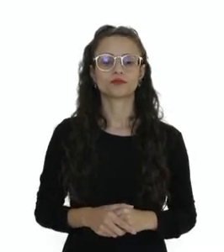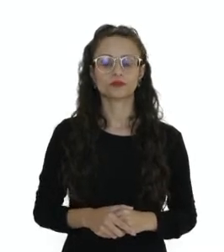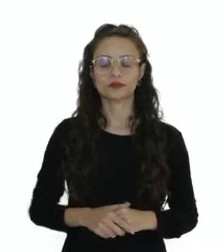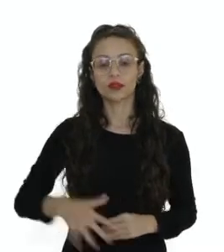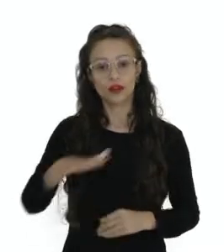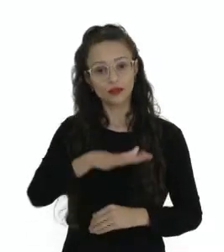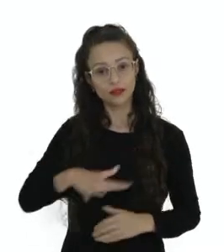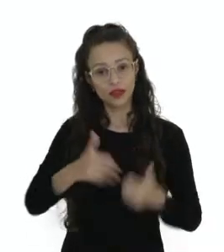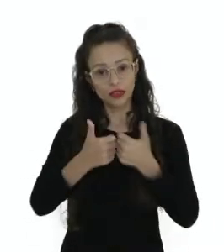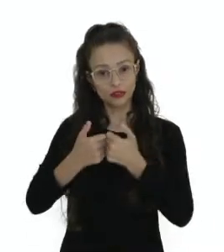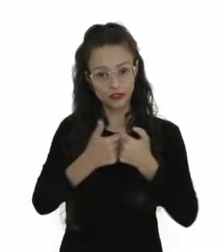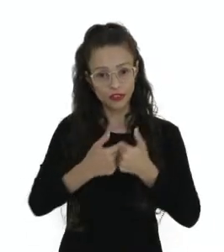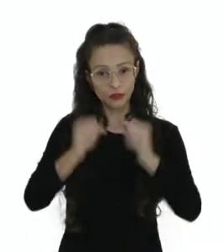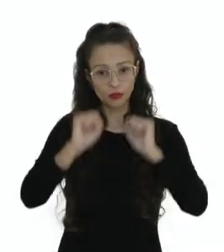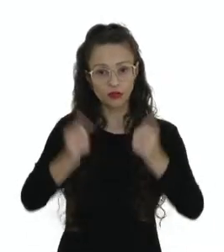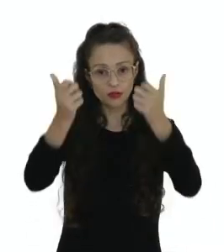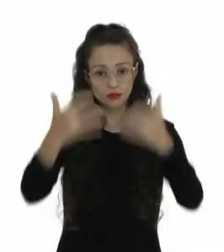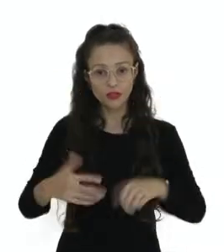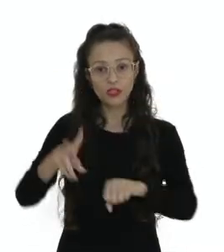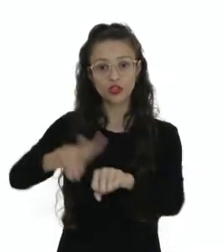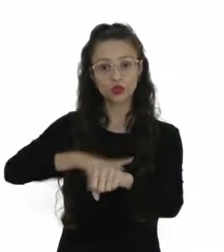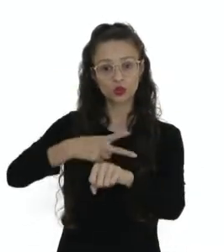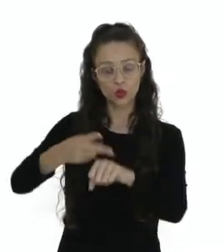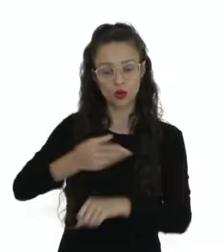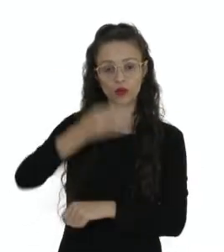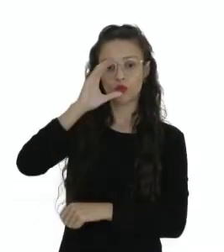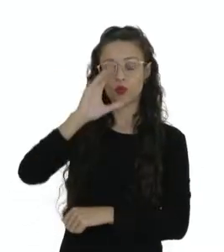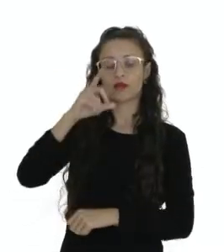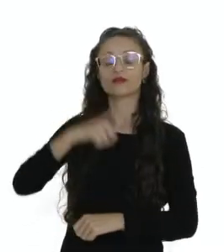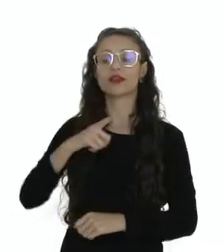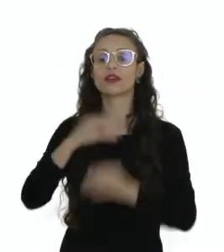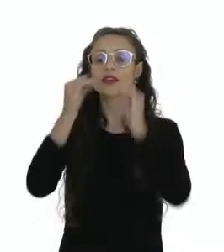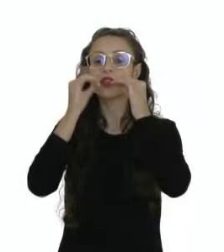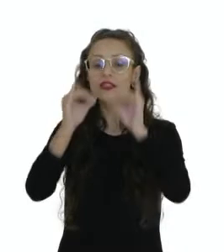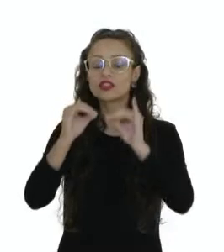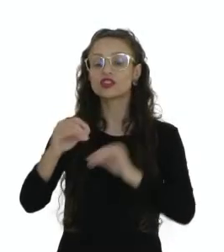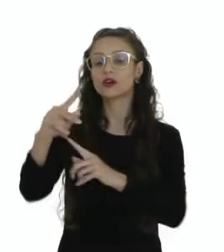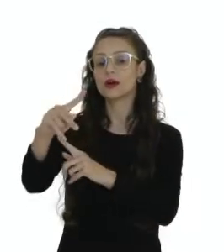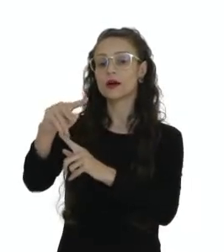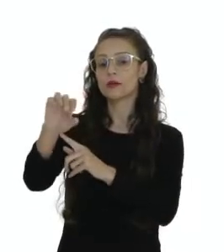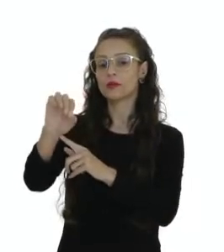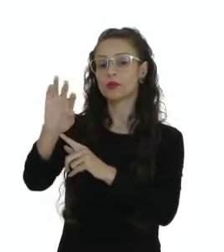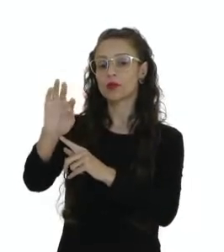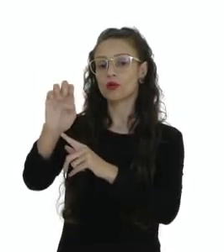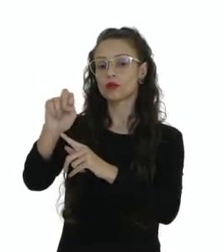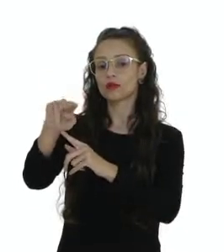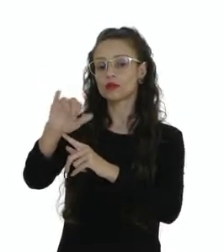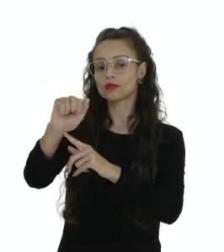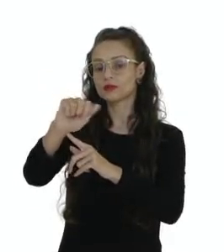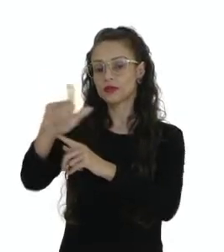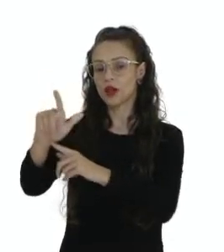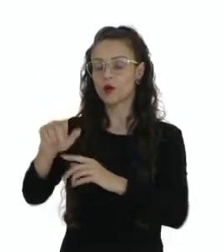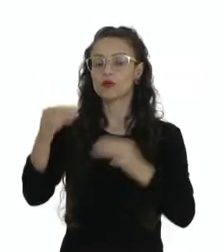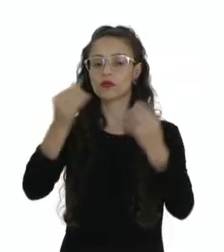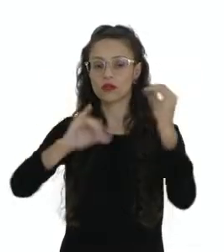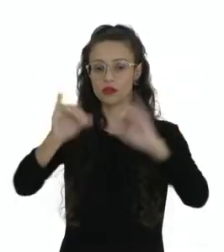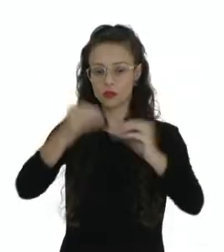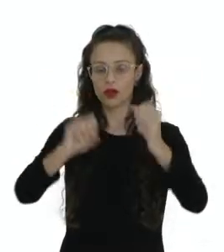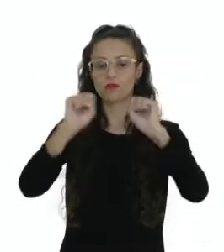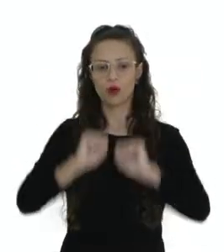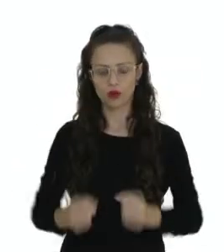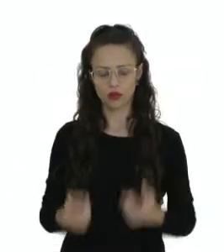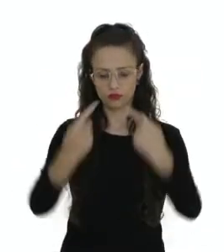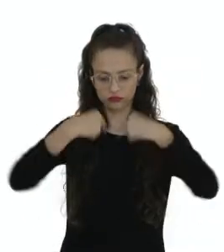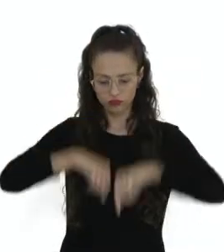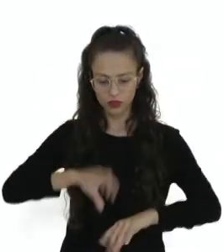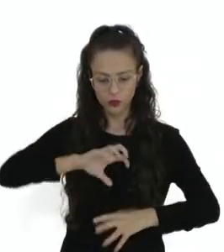Fisicamente podemos dizer que o achocolatado possui uma energia potencial química. Essa energia pode ser processada pelo organismo